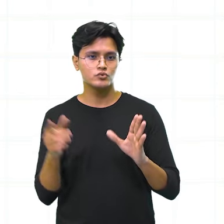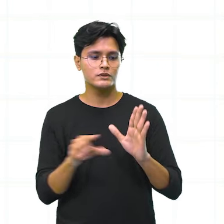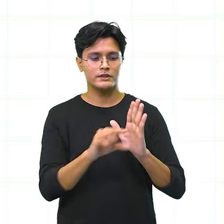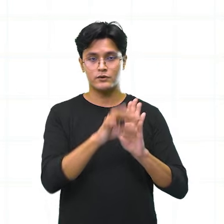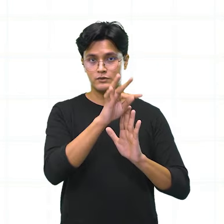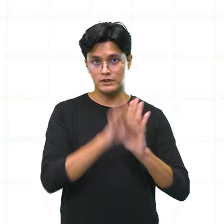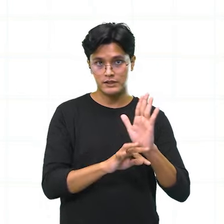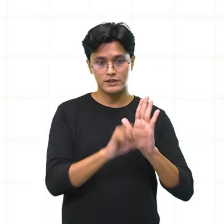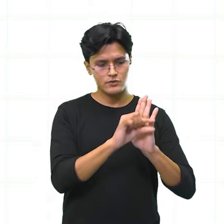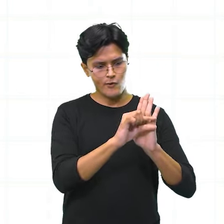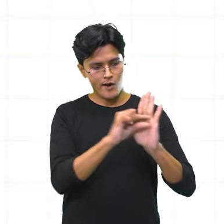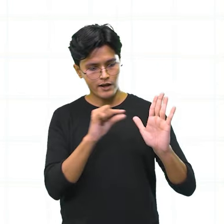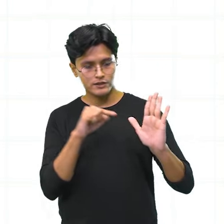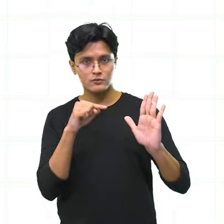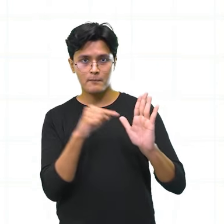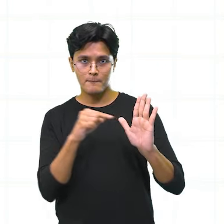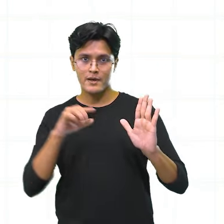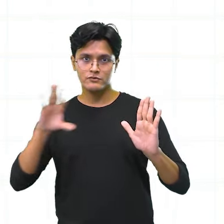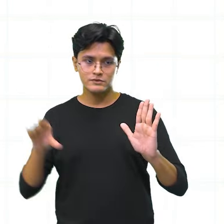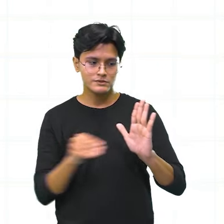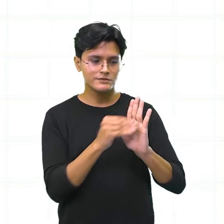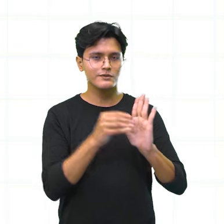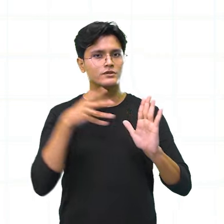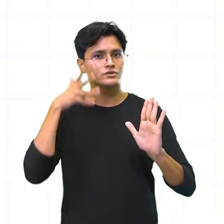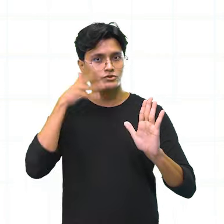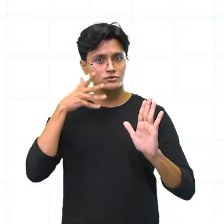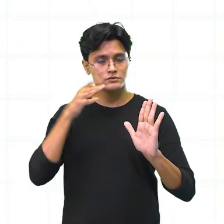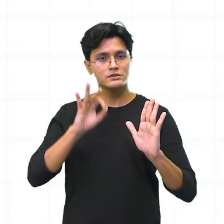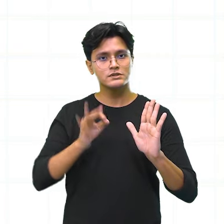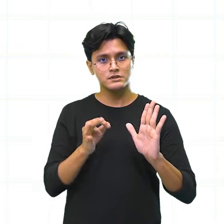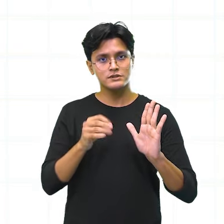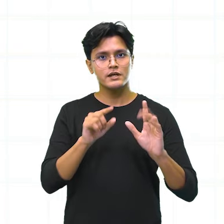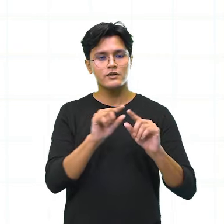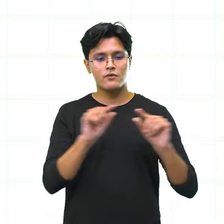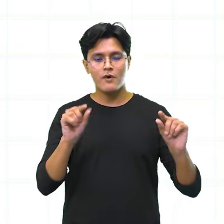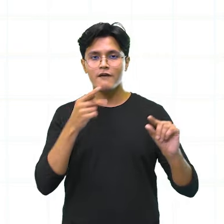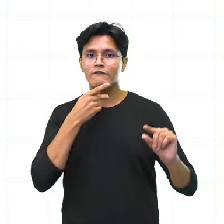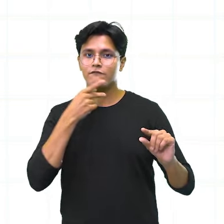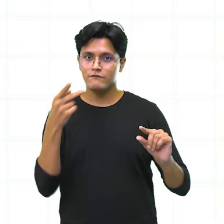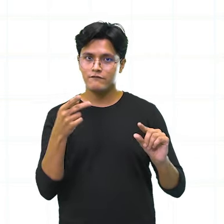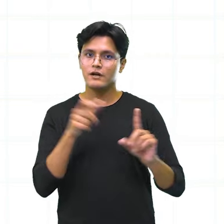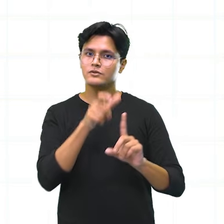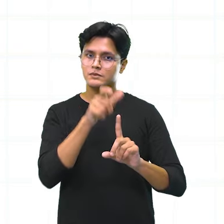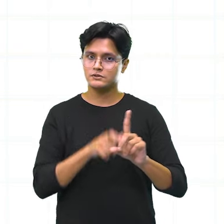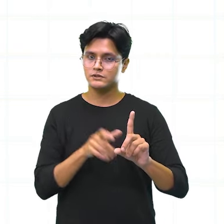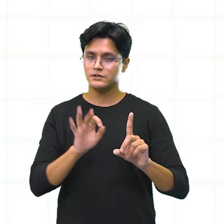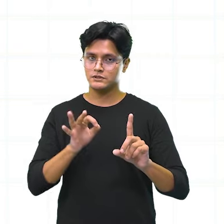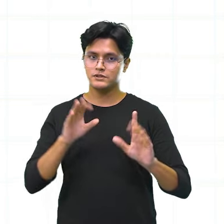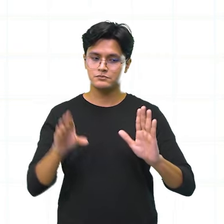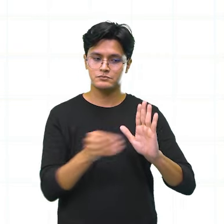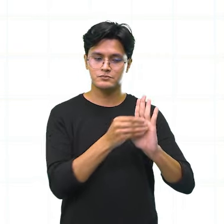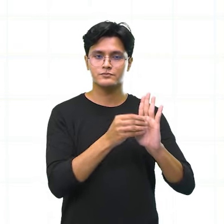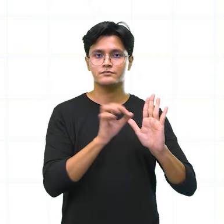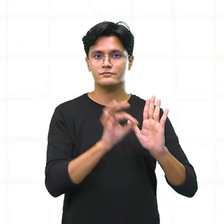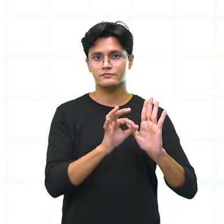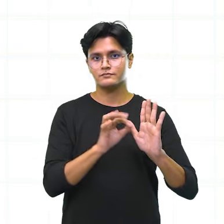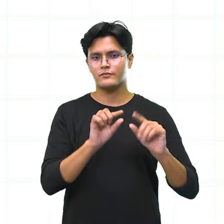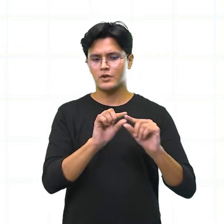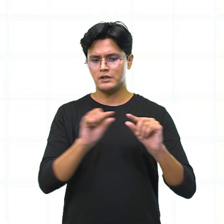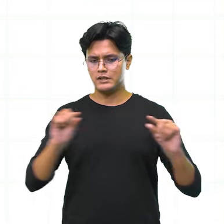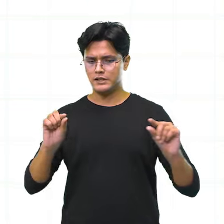eu insiro essa fala desse personagem dentro do texto, tá bom? Sem estar numa